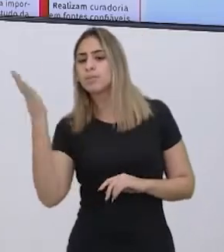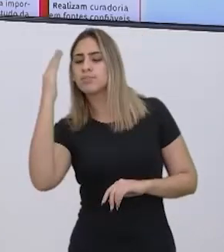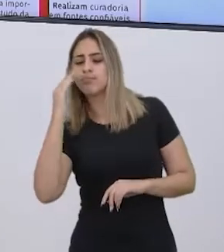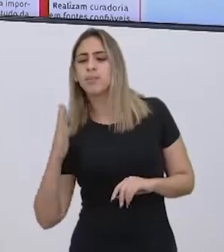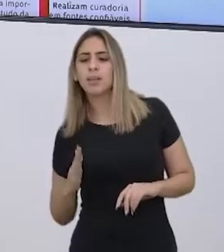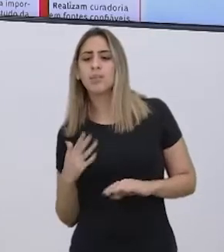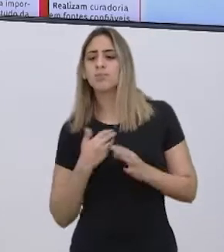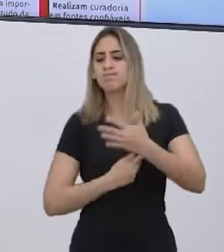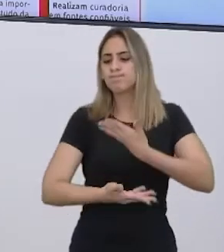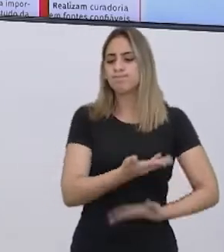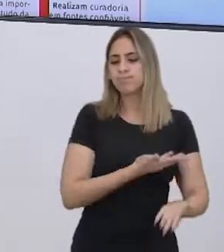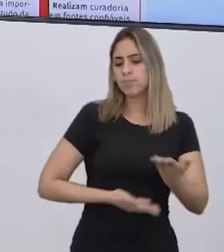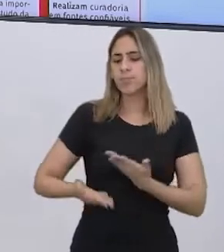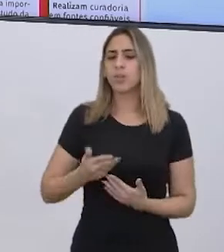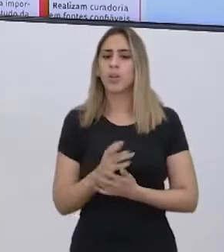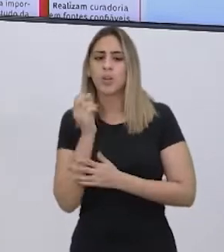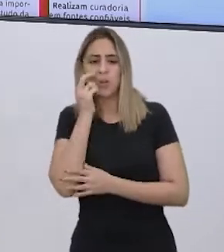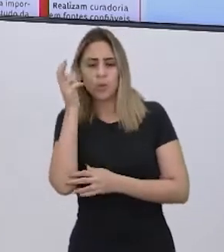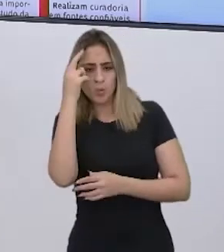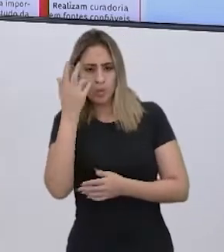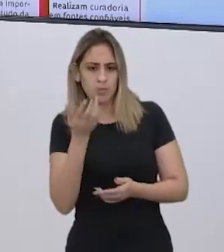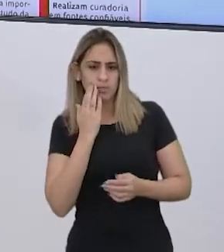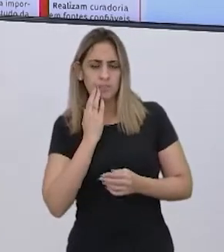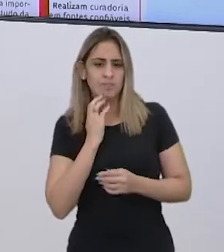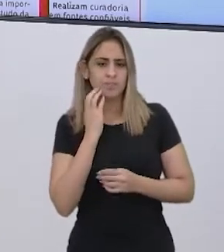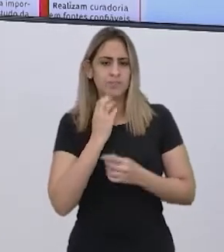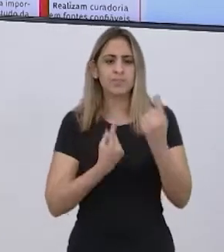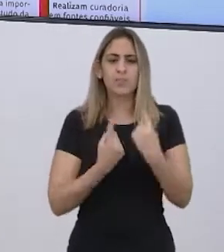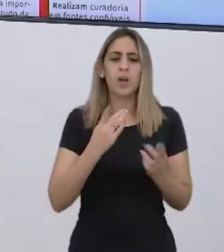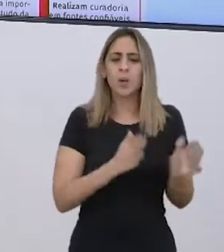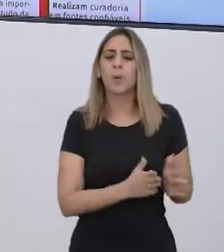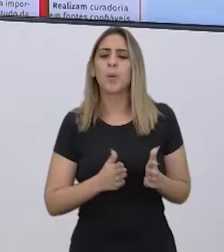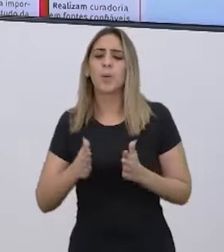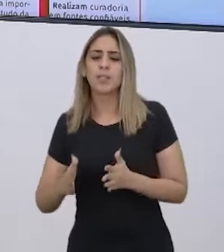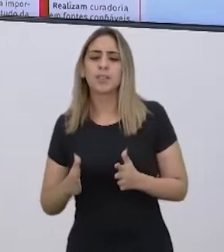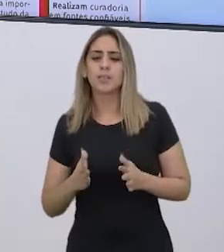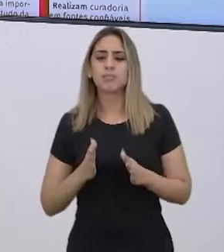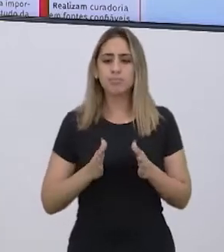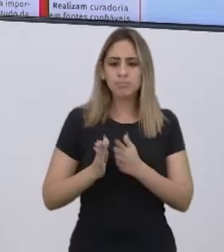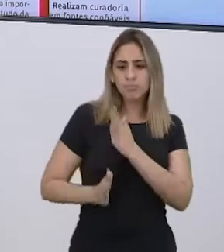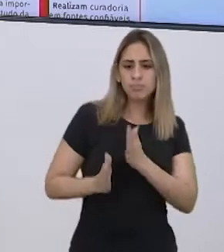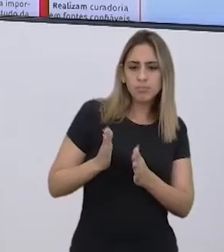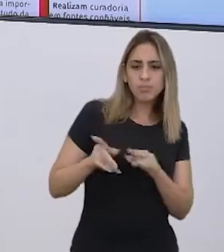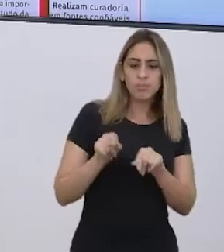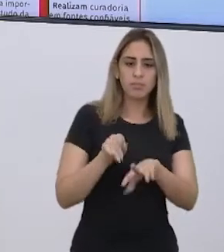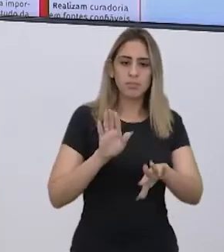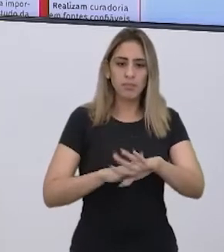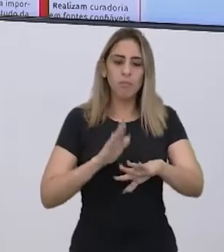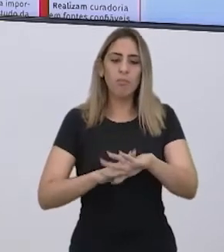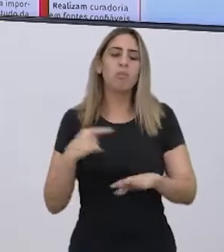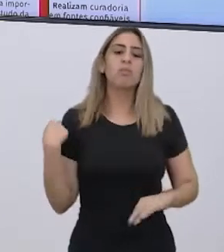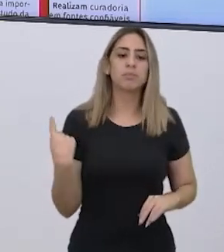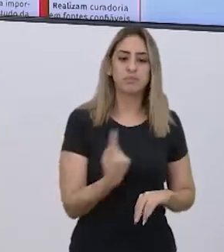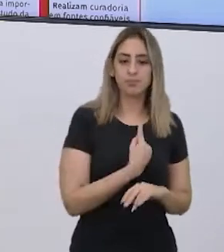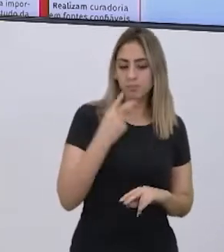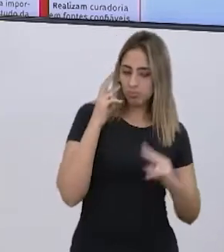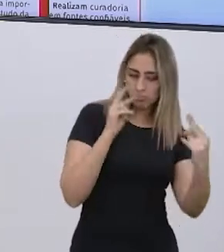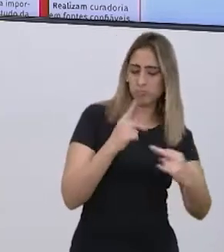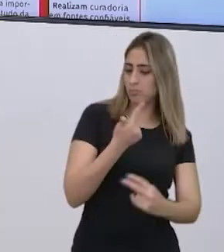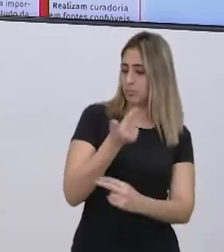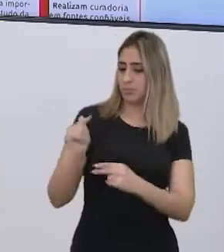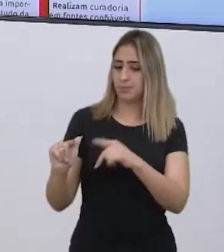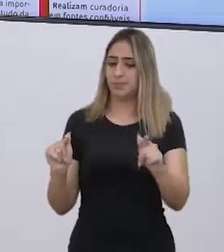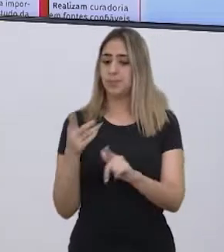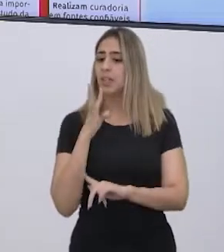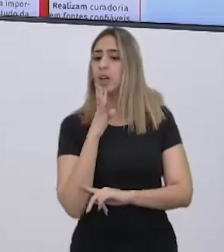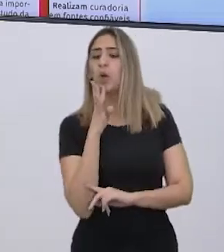brasileiros, compartilhamos enquanto cultura? Quais foram os processos e os elementos que fazem com que a gente olhe um para o outro e